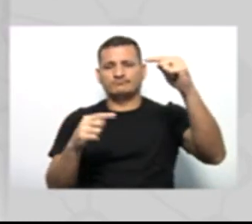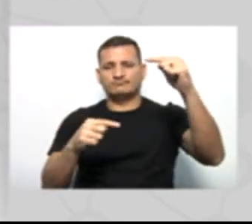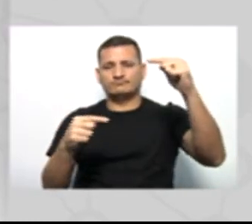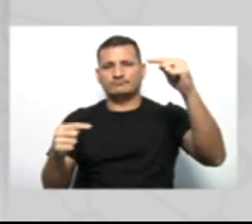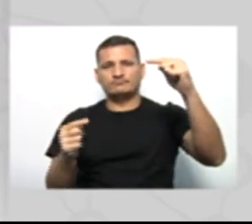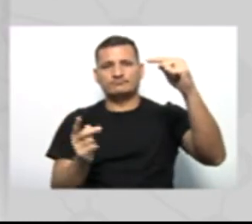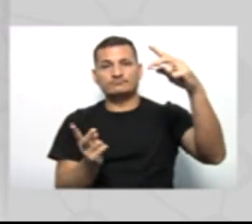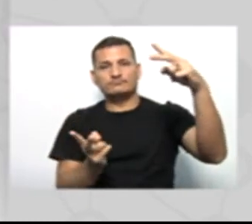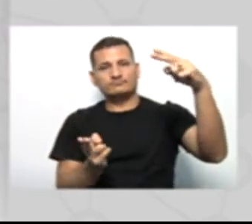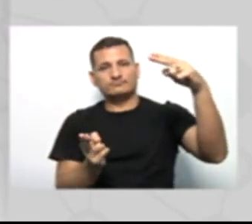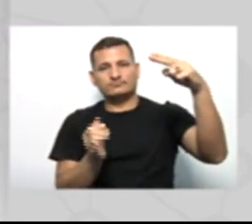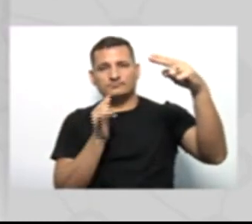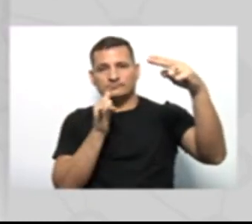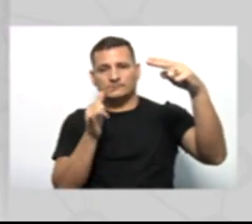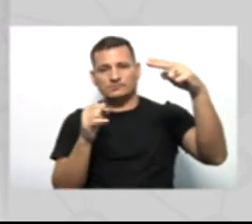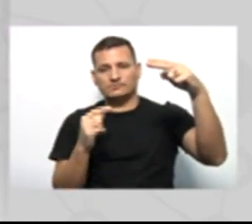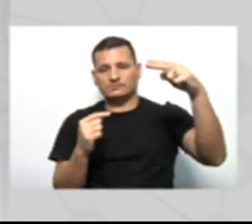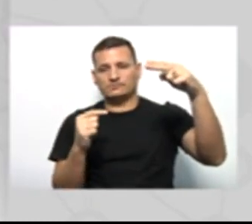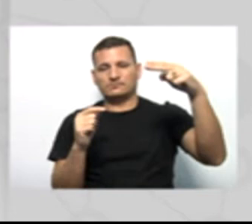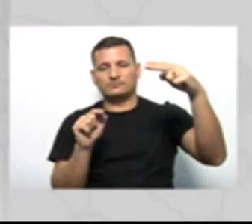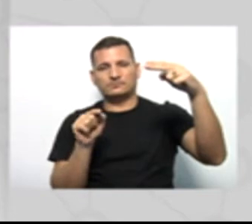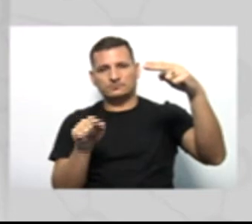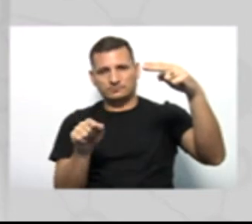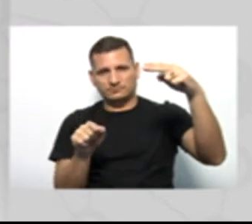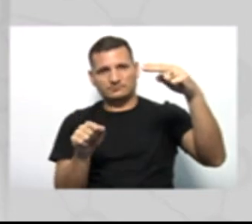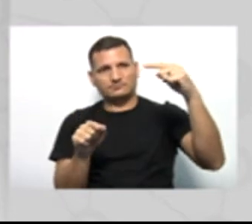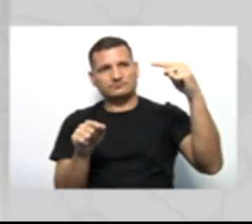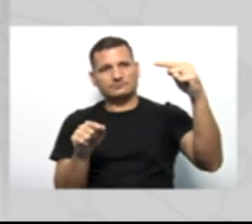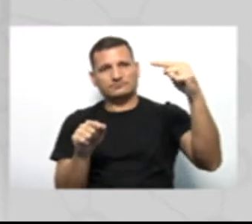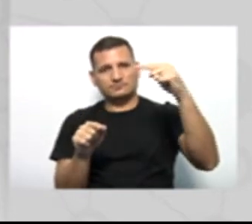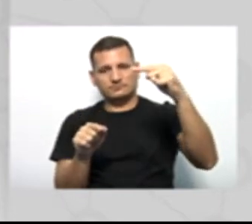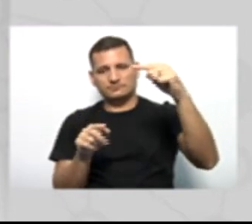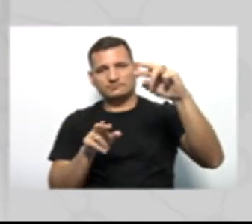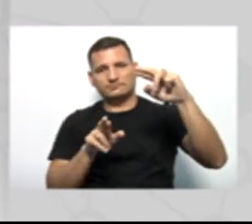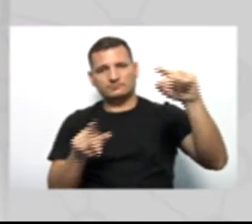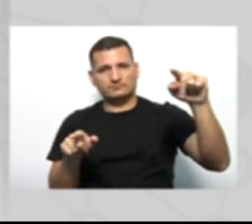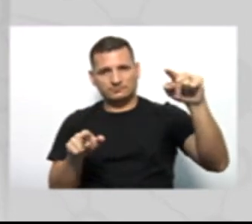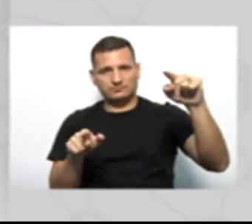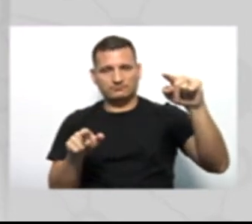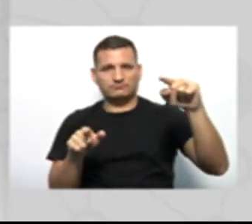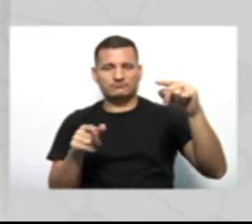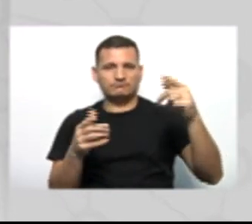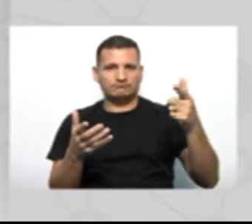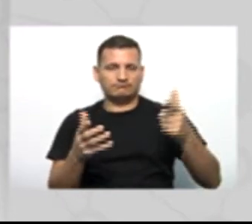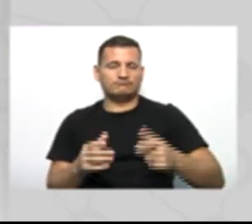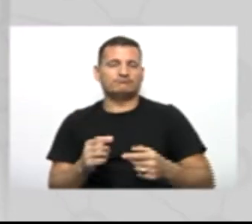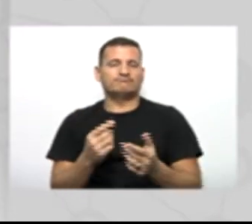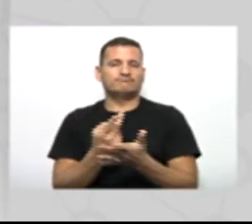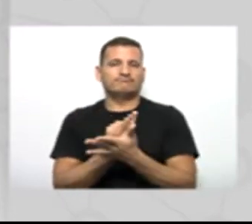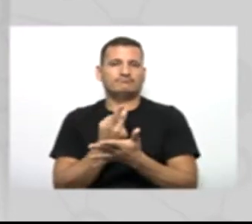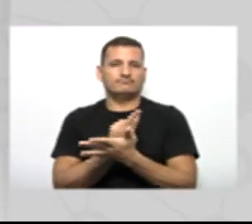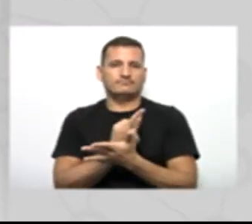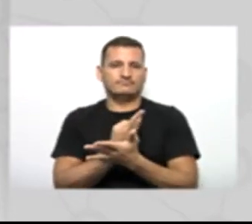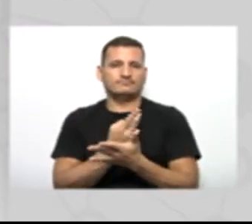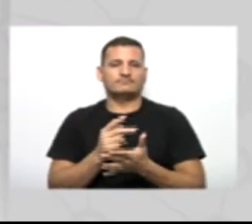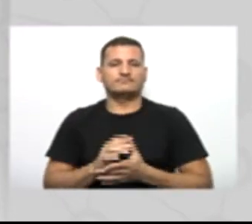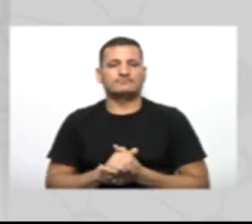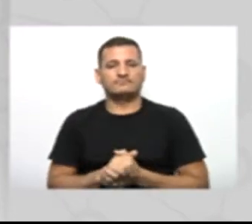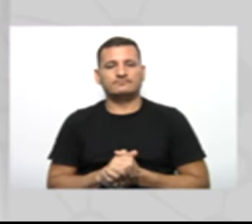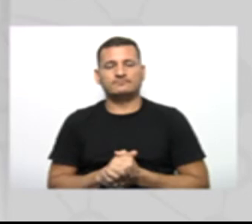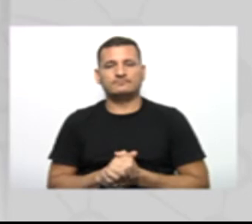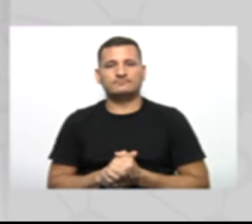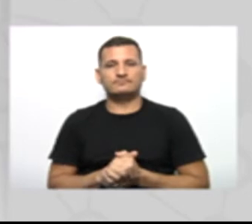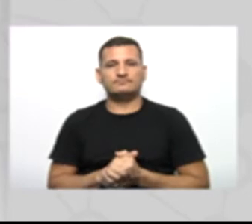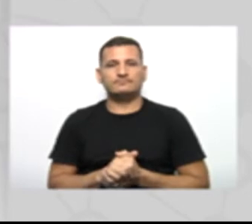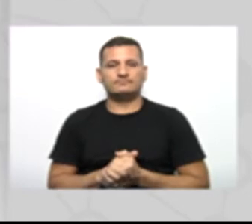privado. Se você colocar self.cpf aqui, ele vai dizer que não existe um atributo CPF, que seria, no